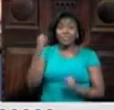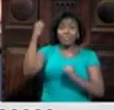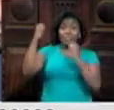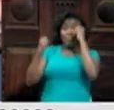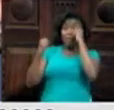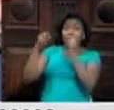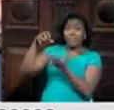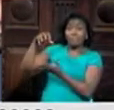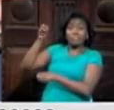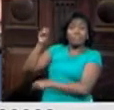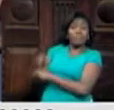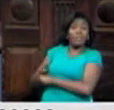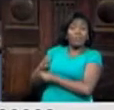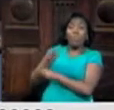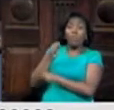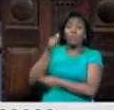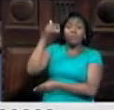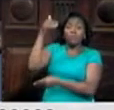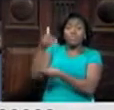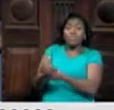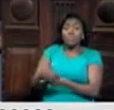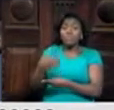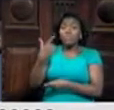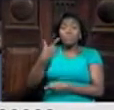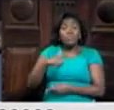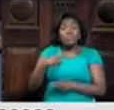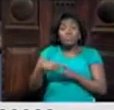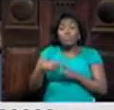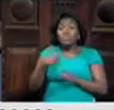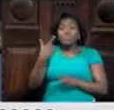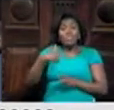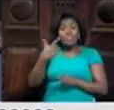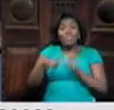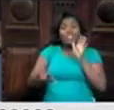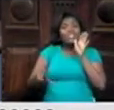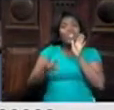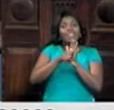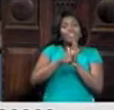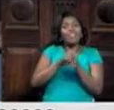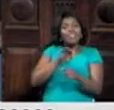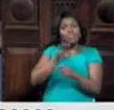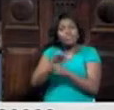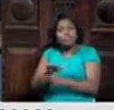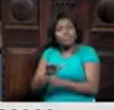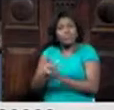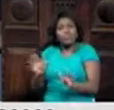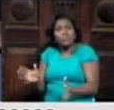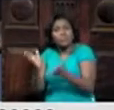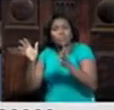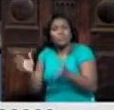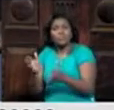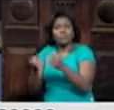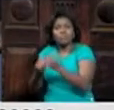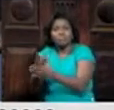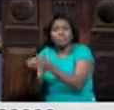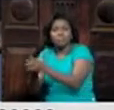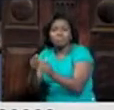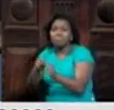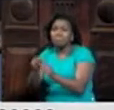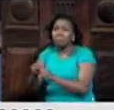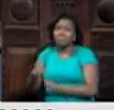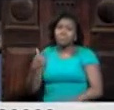quase fechando, porque não há leite suficiente para que elas possam produzir os seus produtos. Esse é